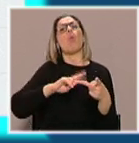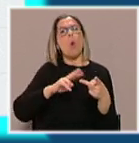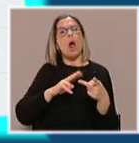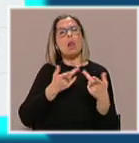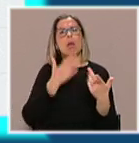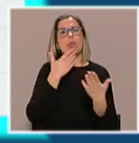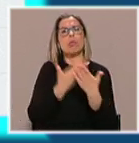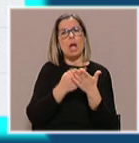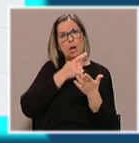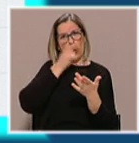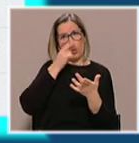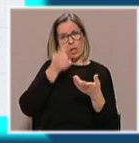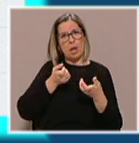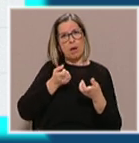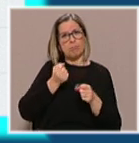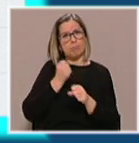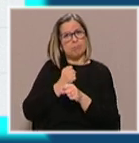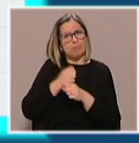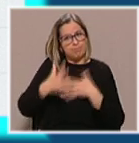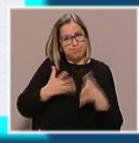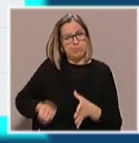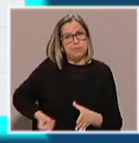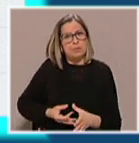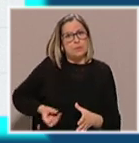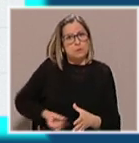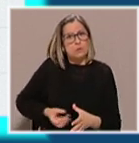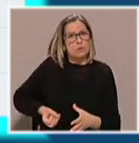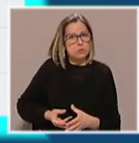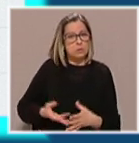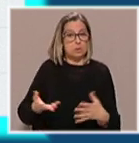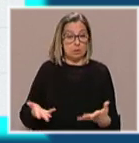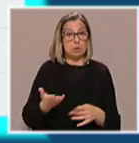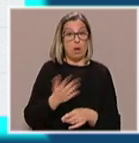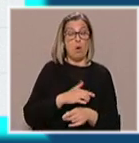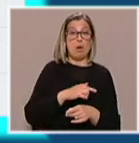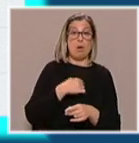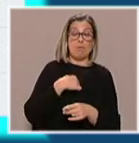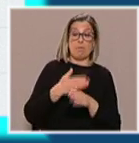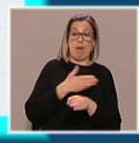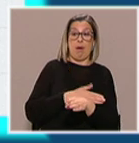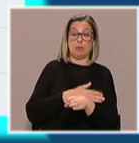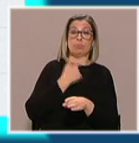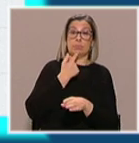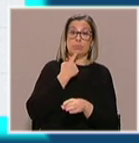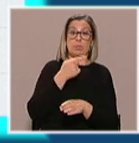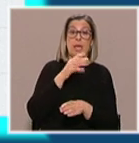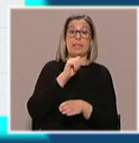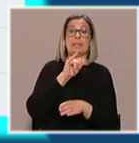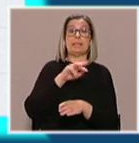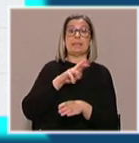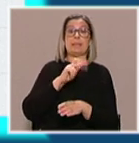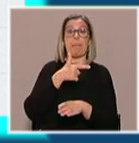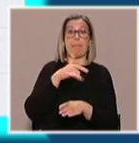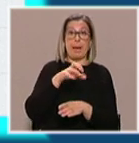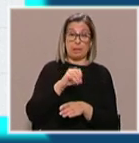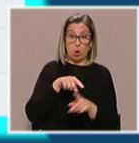urina? Verificamos que no sistema simpático há a inibição da contração da bexiga e no